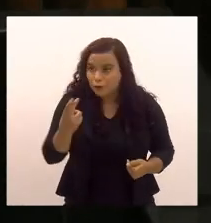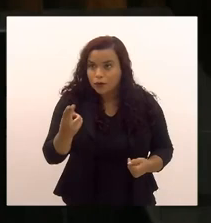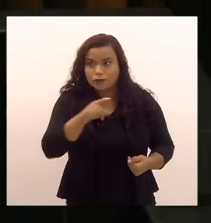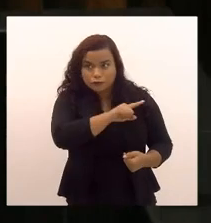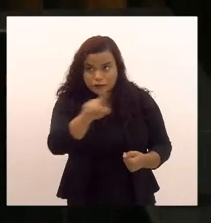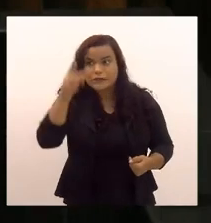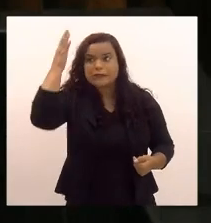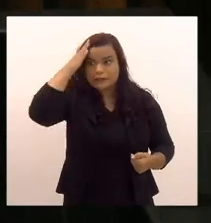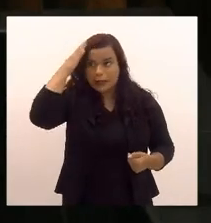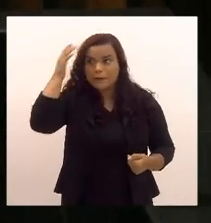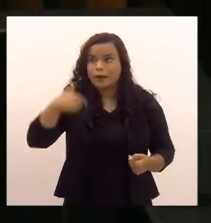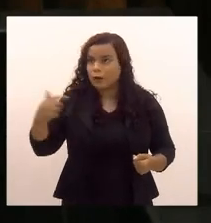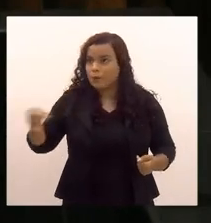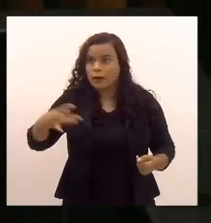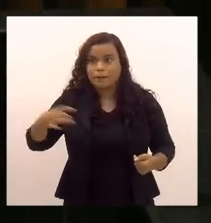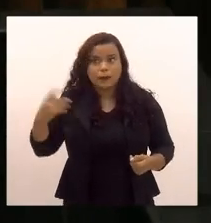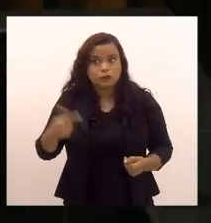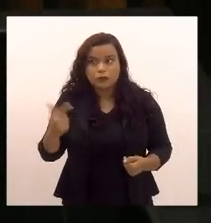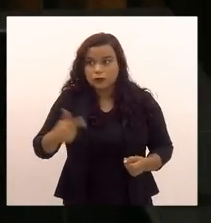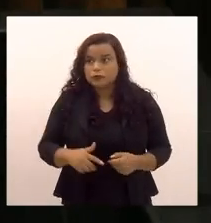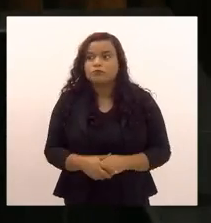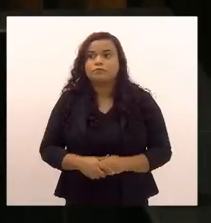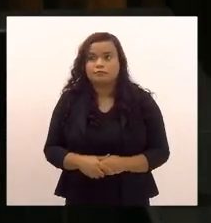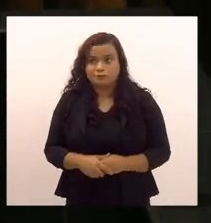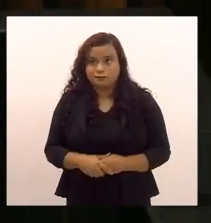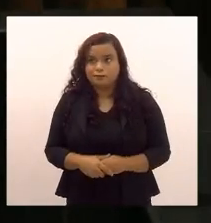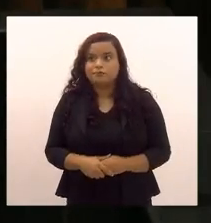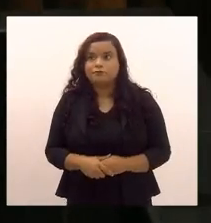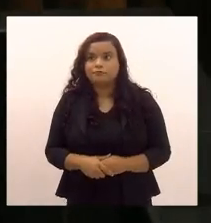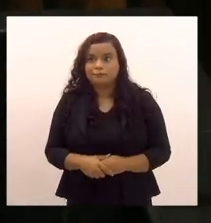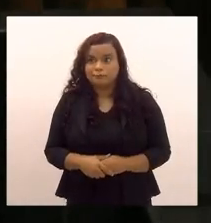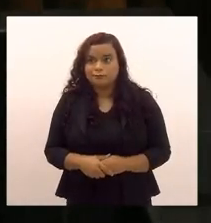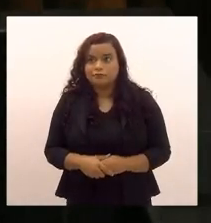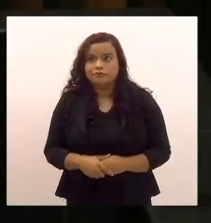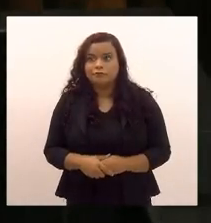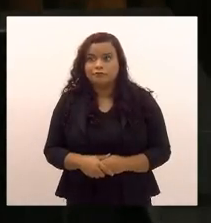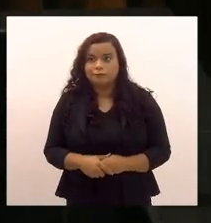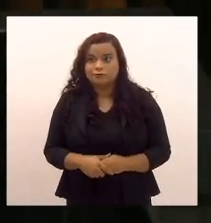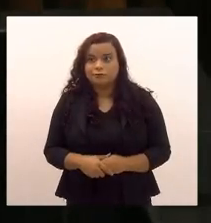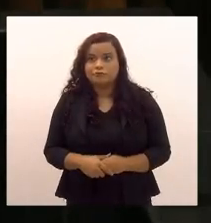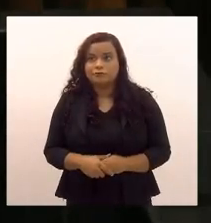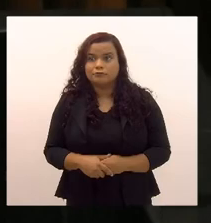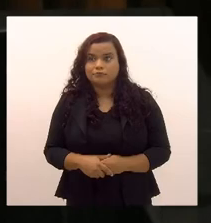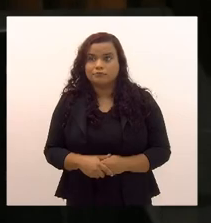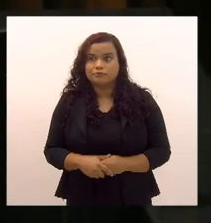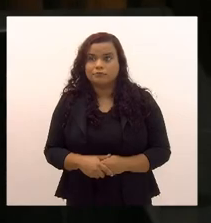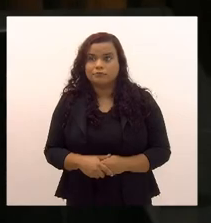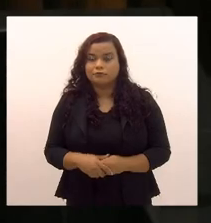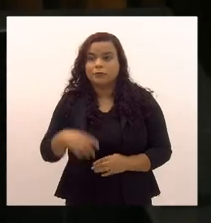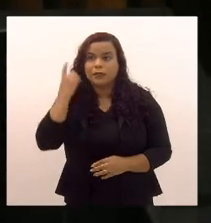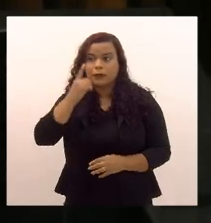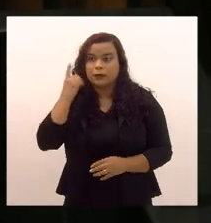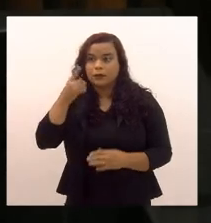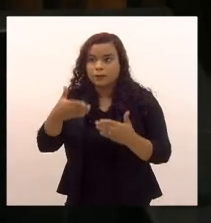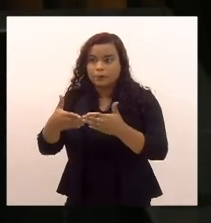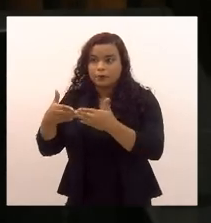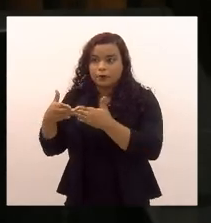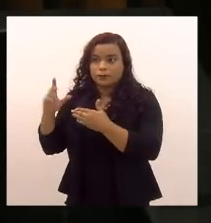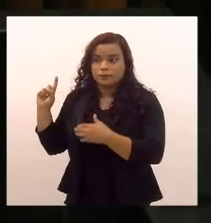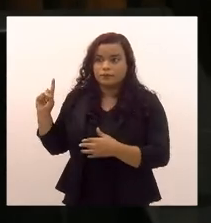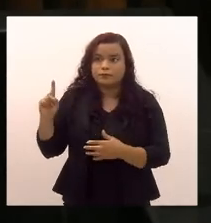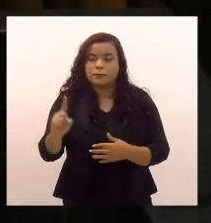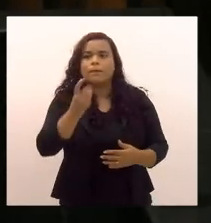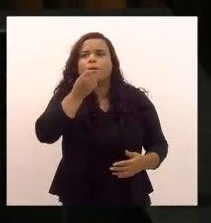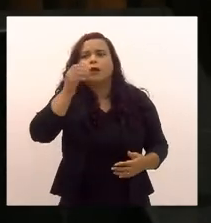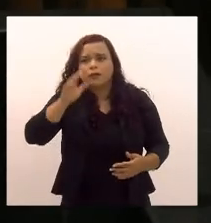que eu não tenho medo Ah pois não deputada Oi boa tarde Deputado eu fico